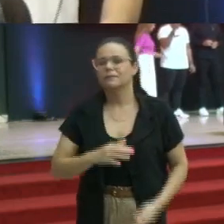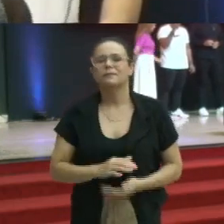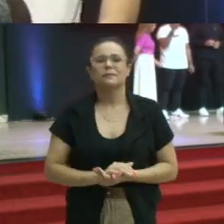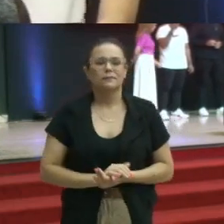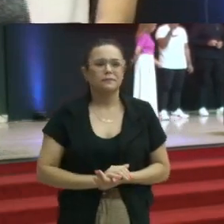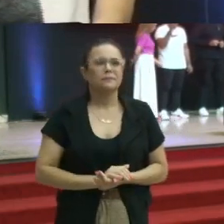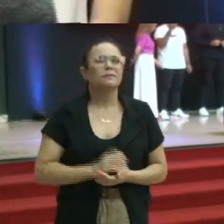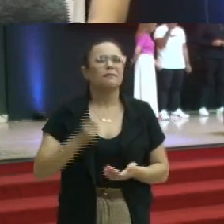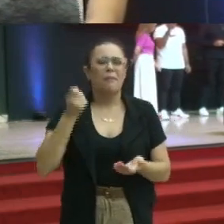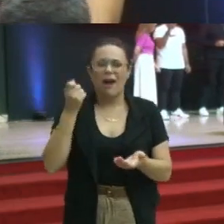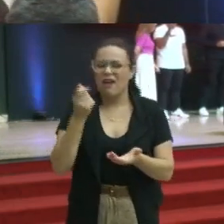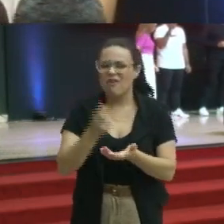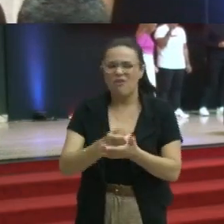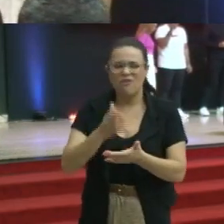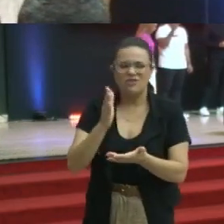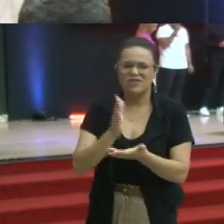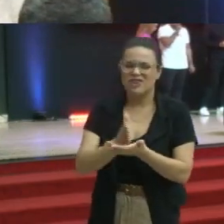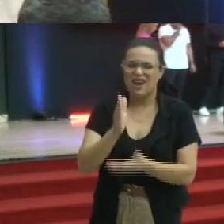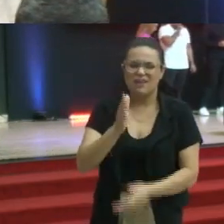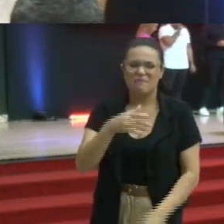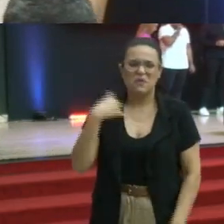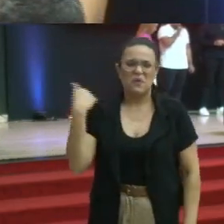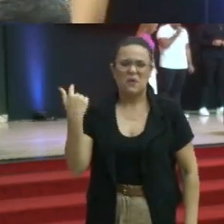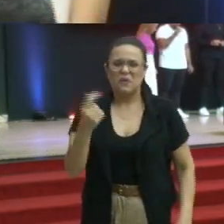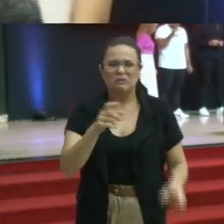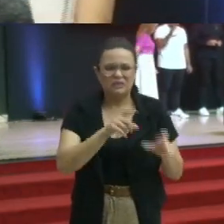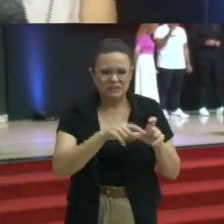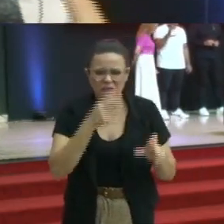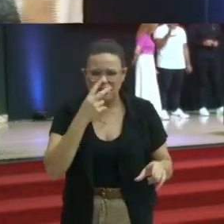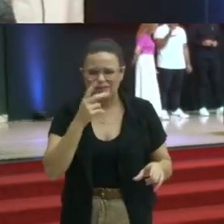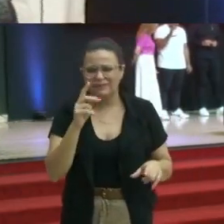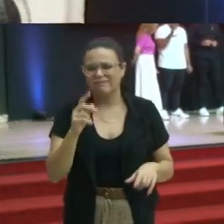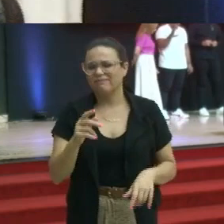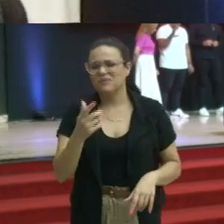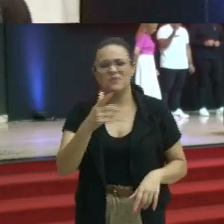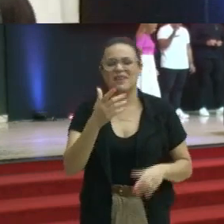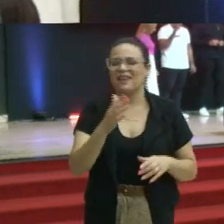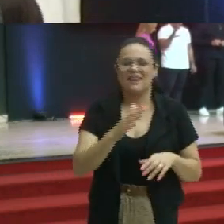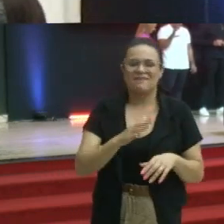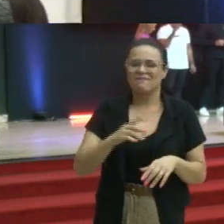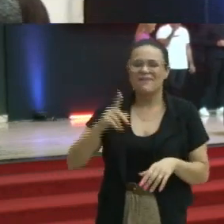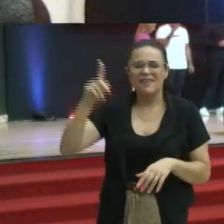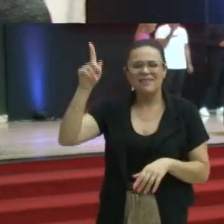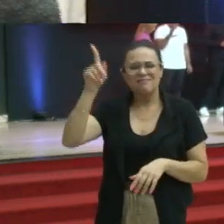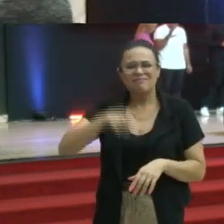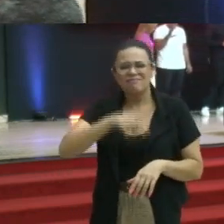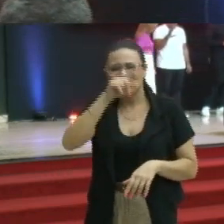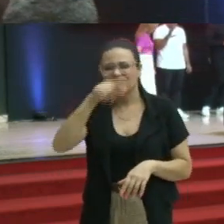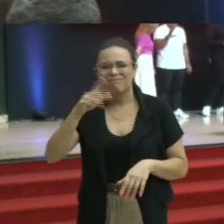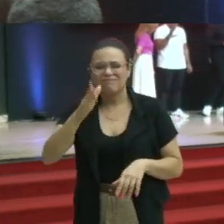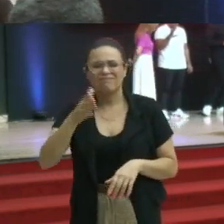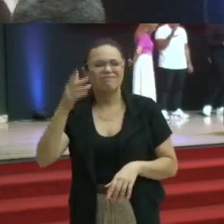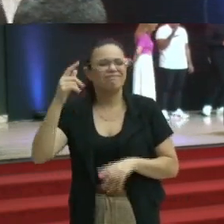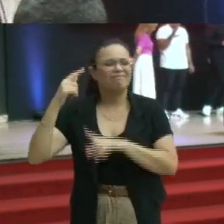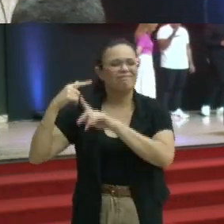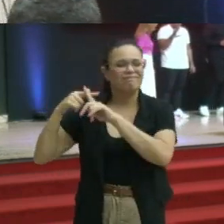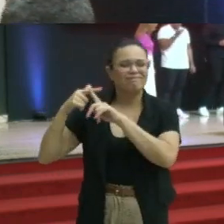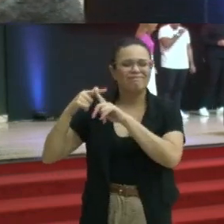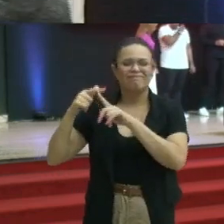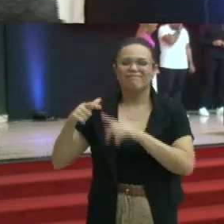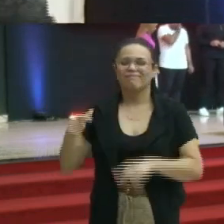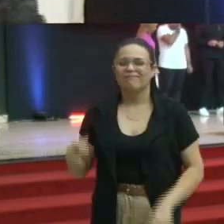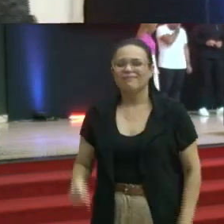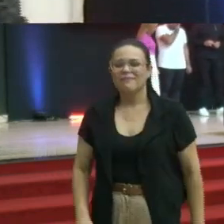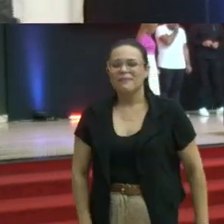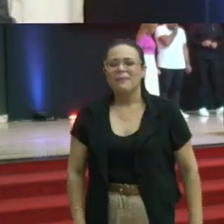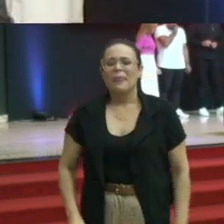Ele pagou a nossa dívida. Há alguém aqui esta noite que veio a esta reunião e você quer que Jesus mude